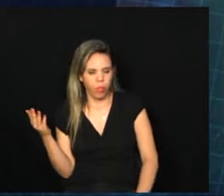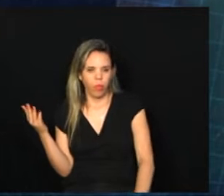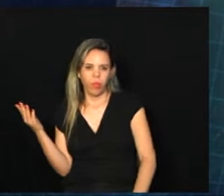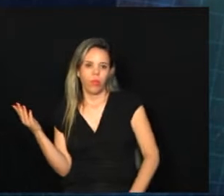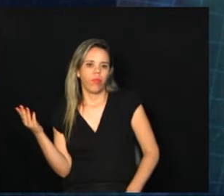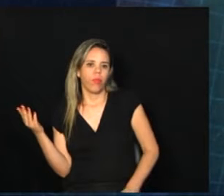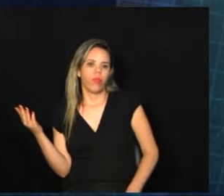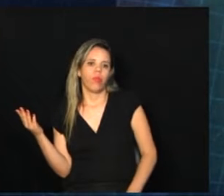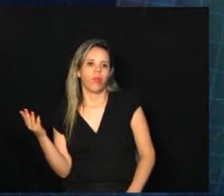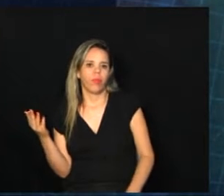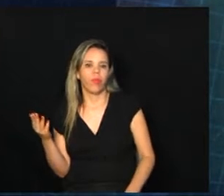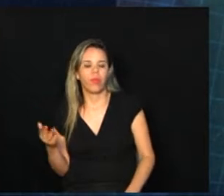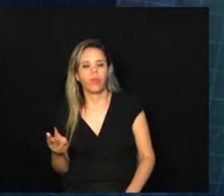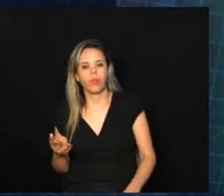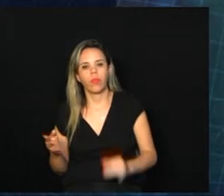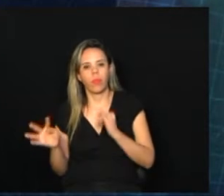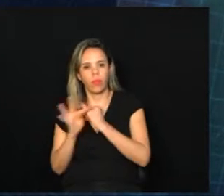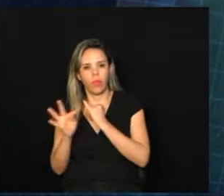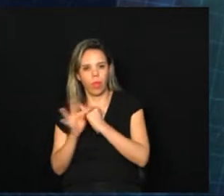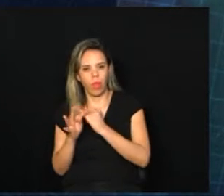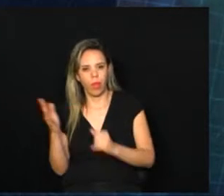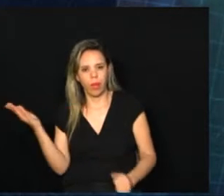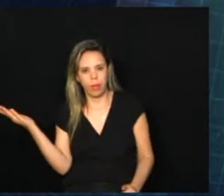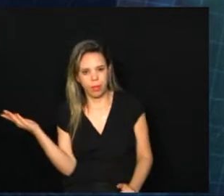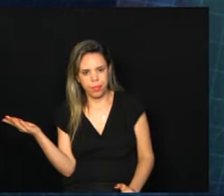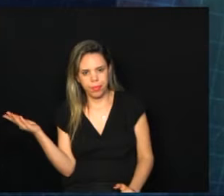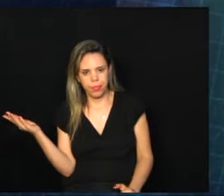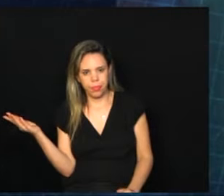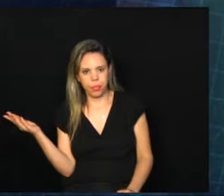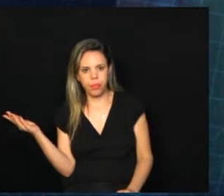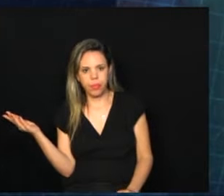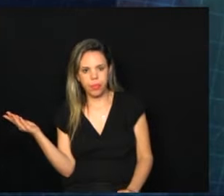15.470 casos da Covid-19, Itatiba,